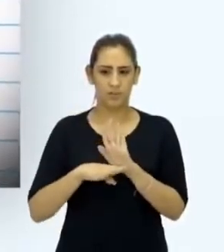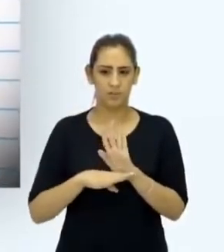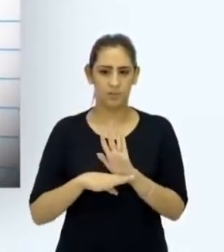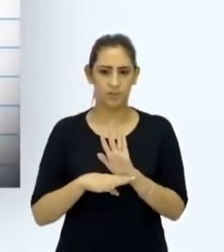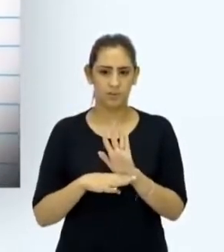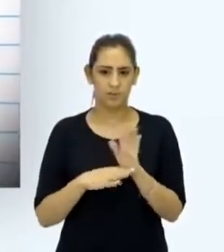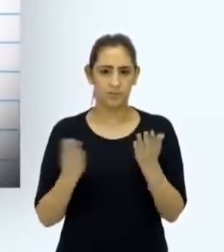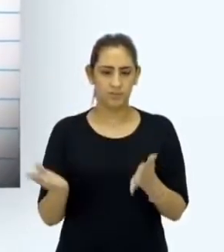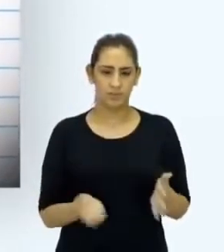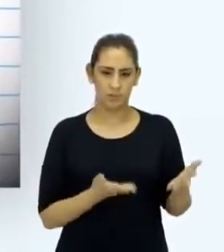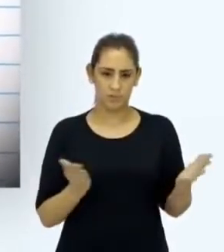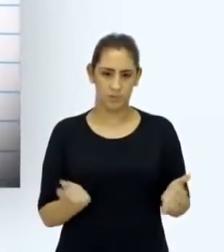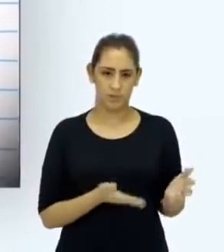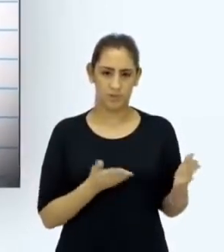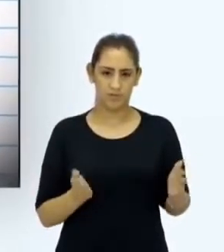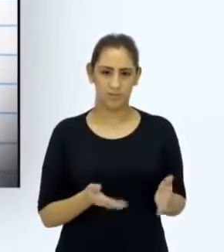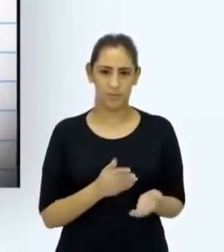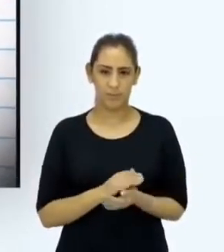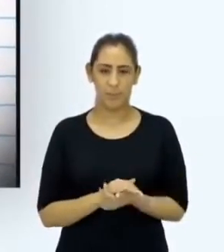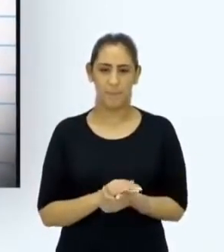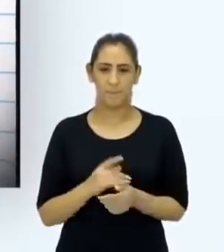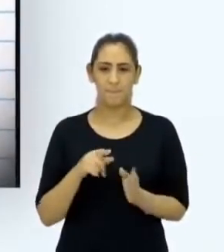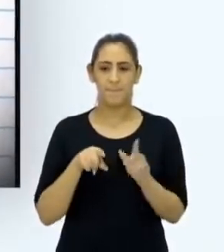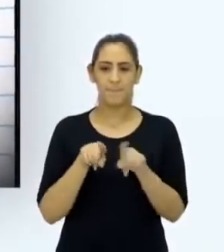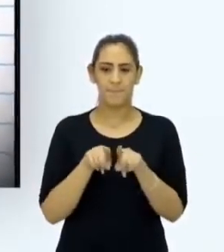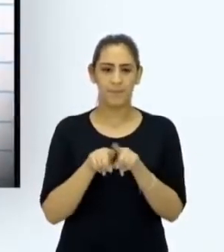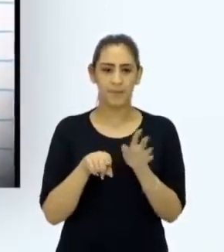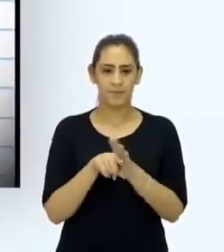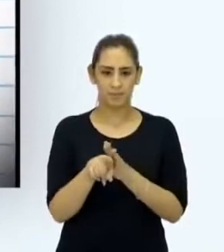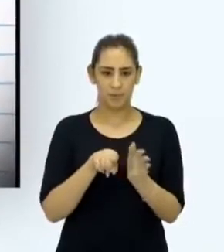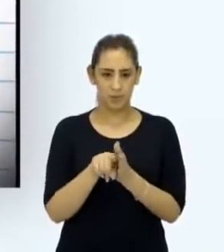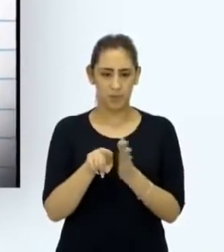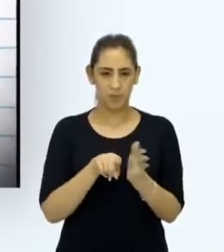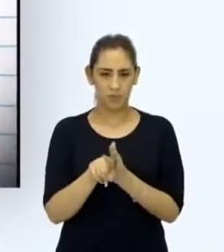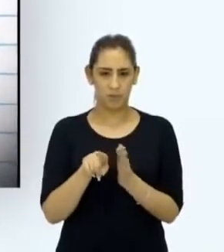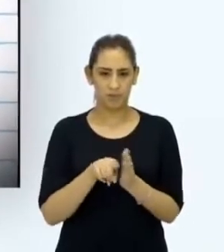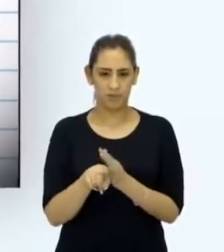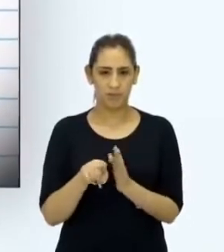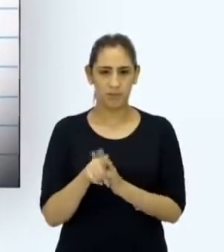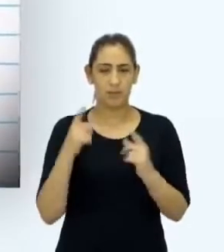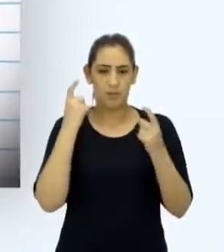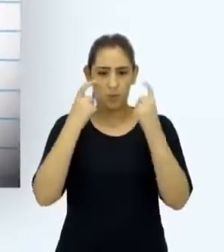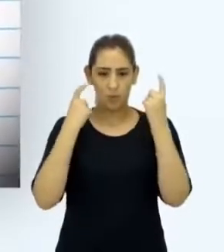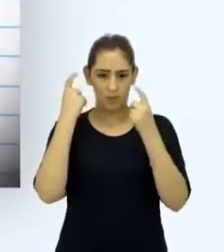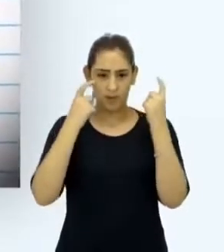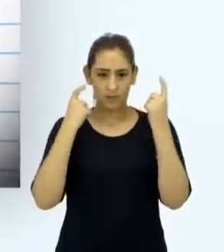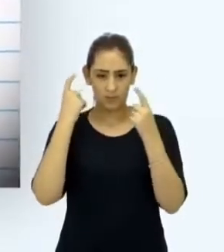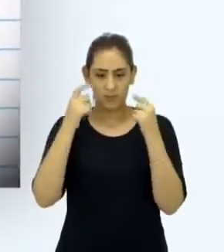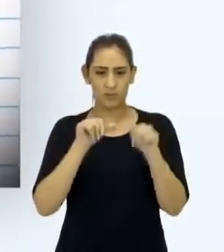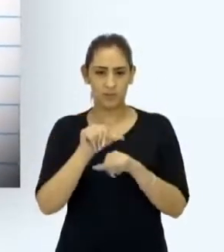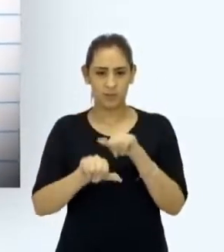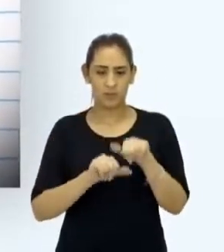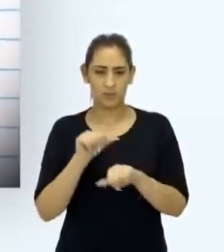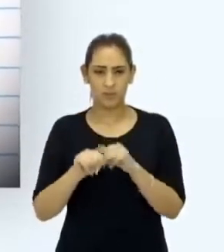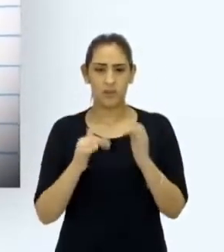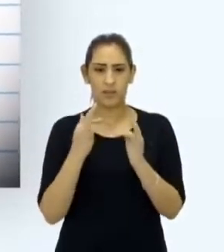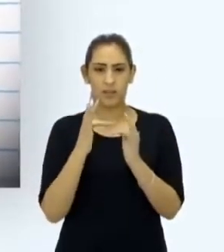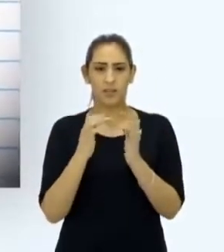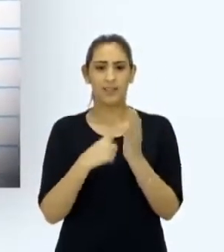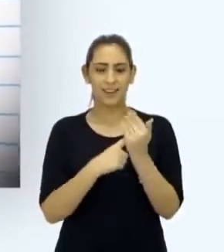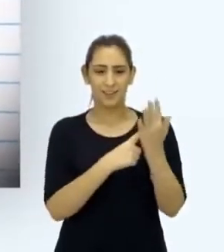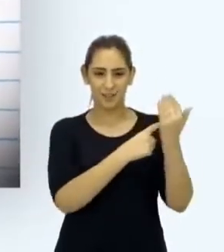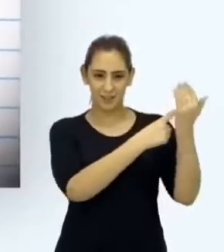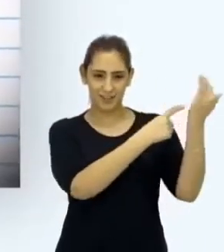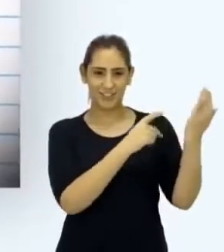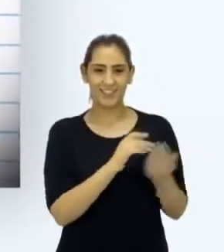brasileira, gerar estudos sobre a expansão das fronteiras agrícolas, compreender as transformações que resultam das inovações tecnológicas, além